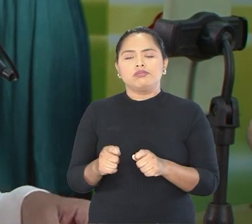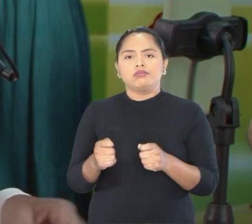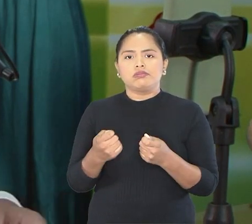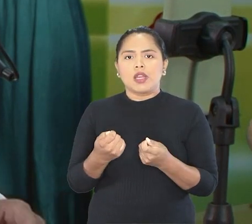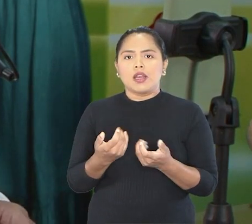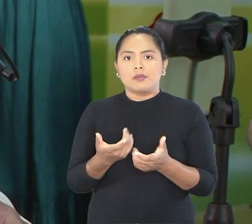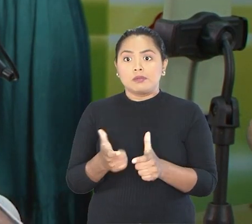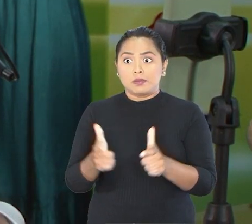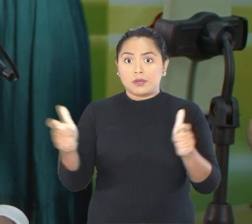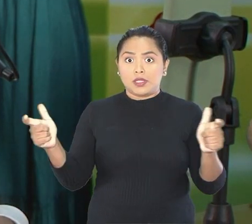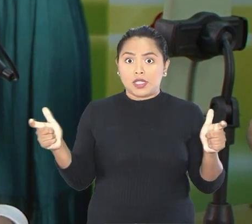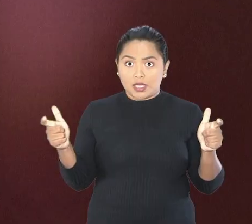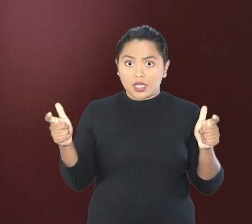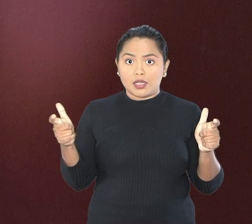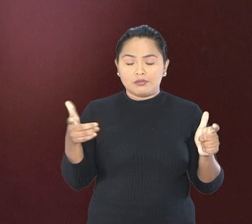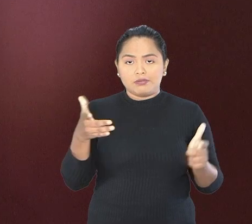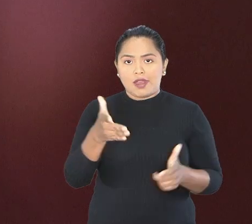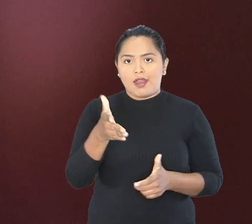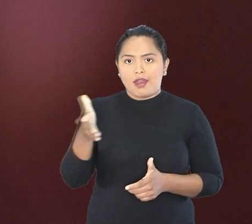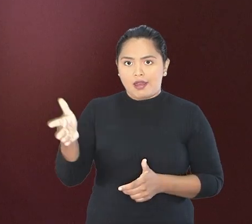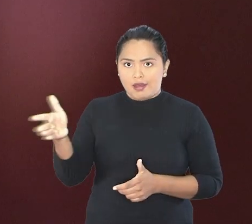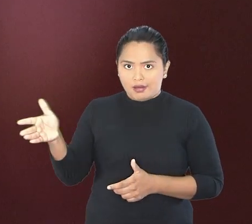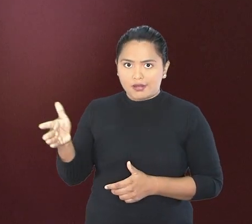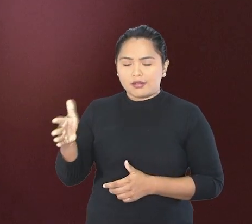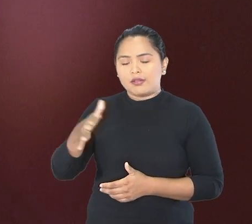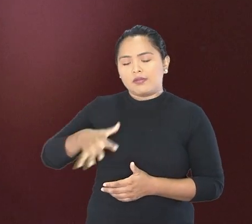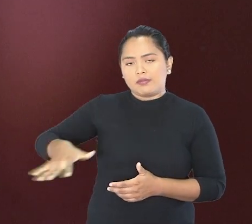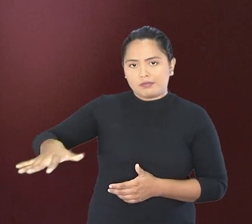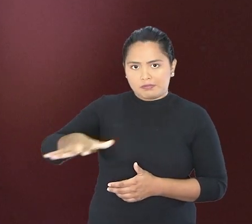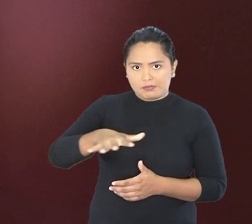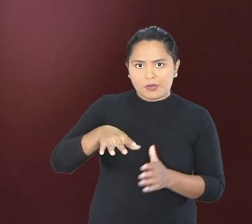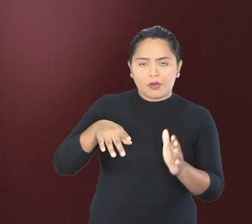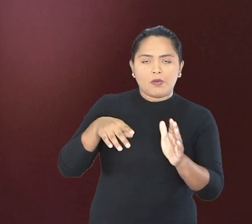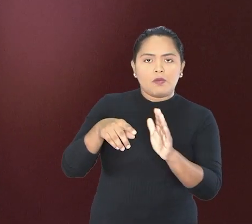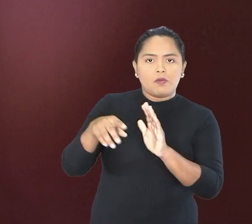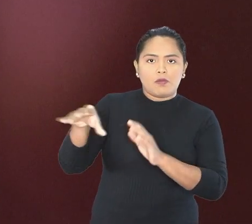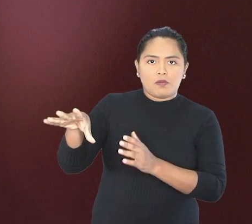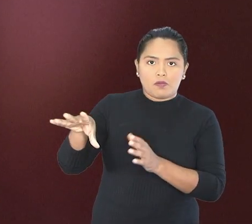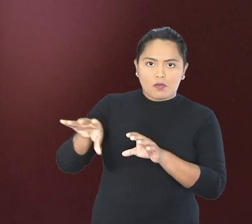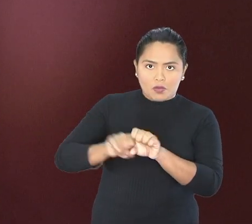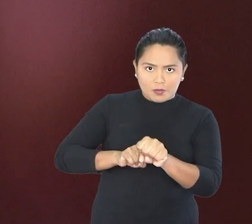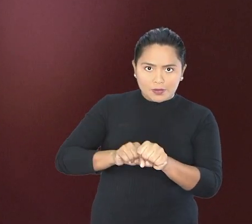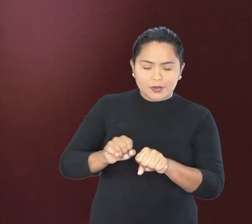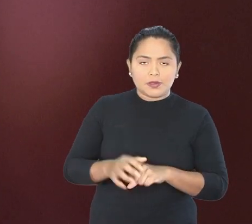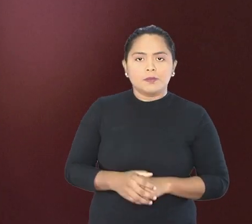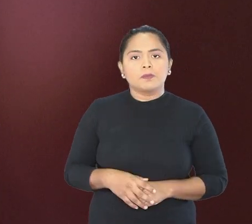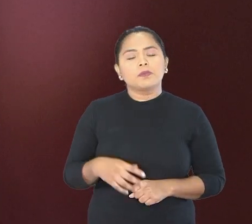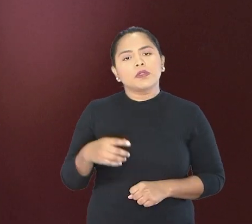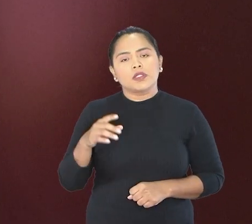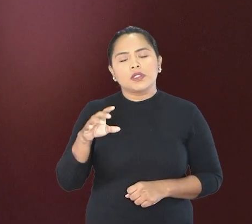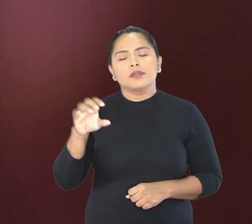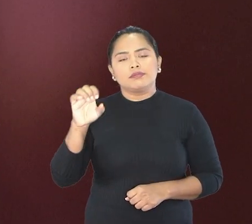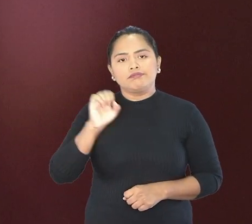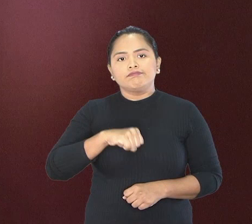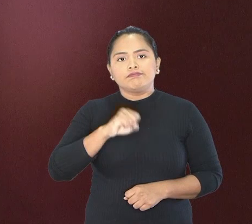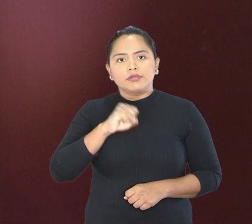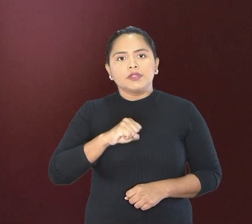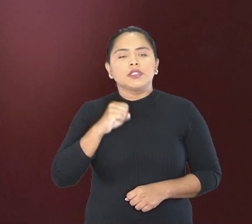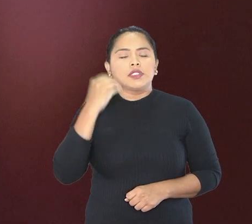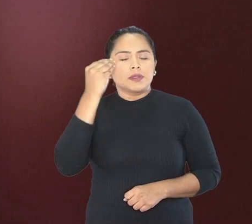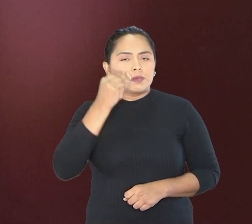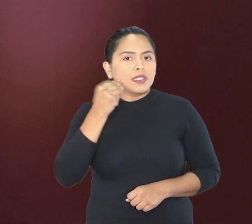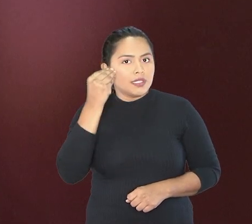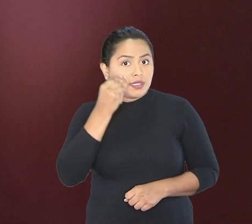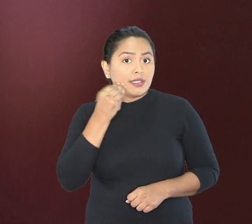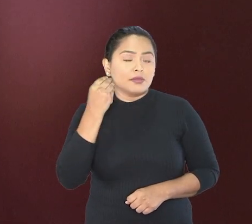para os servidores da UFRR. Exatamente. Eu tenho bastante experiência dessa participação de cursos online, por